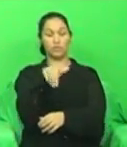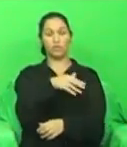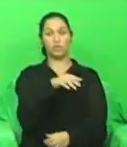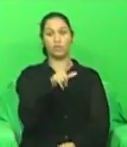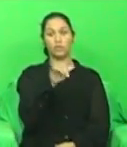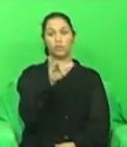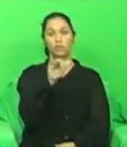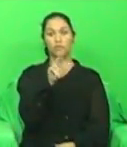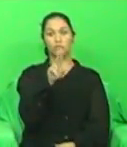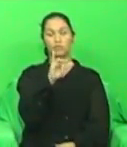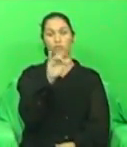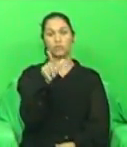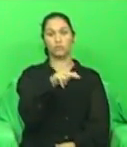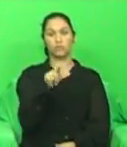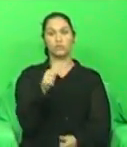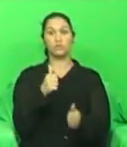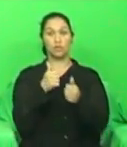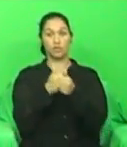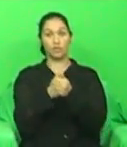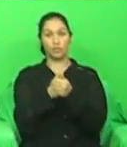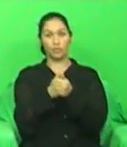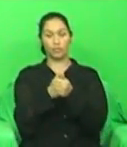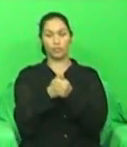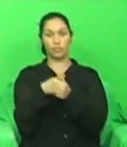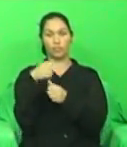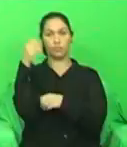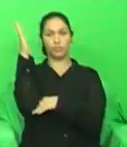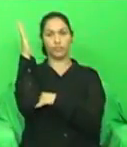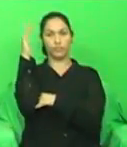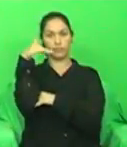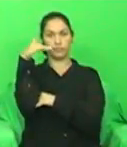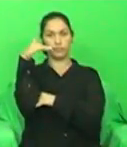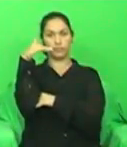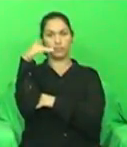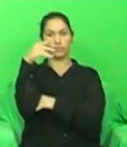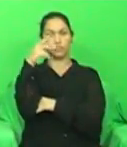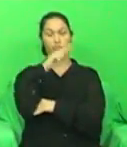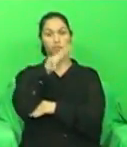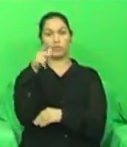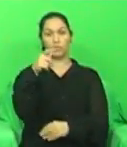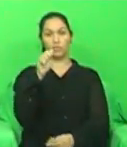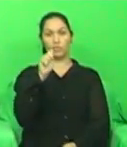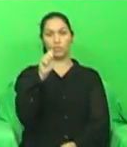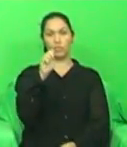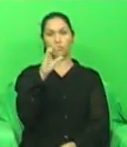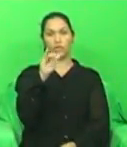contorno viário defronte o motel passione bairro primeiro primeira linha